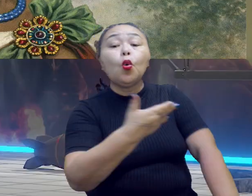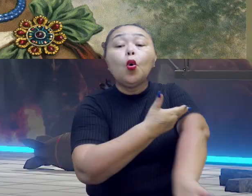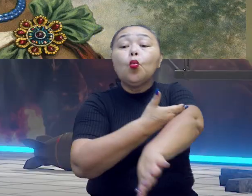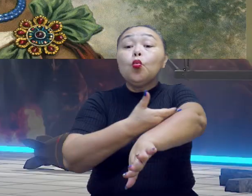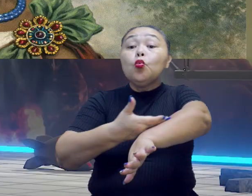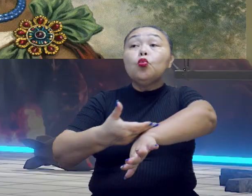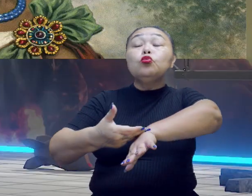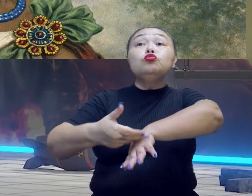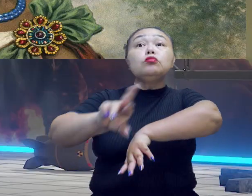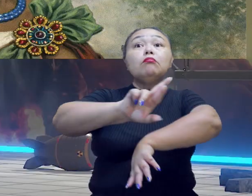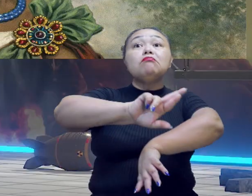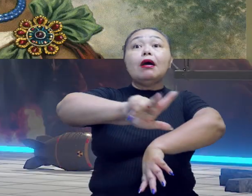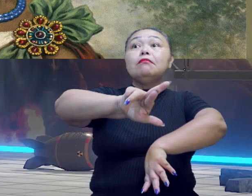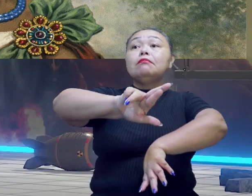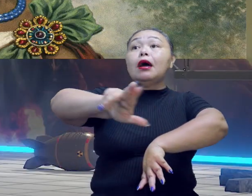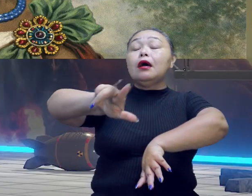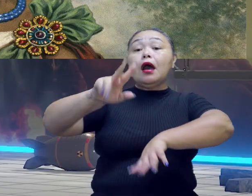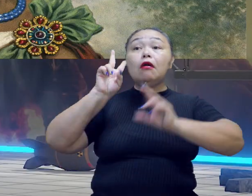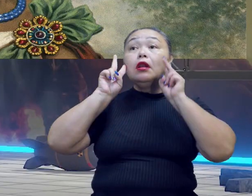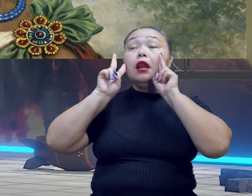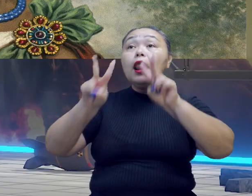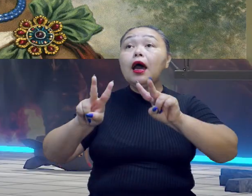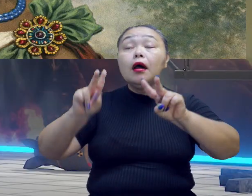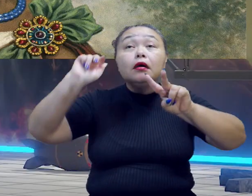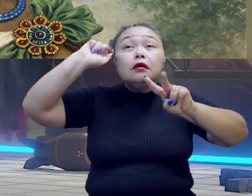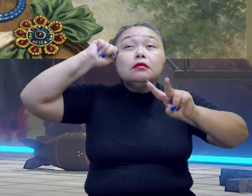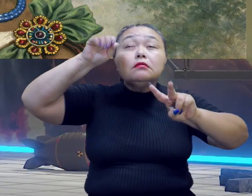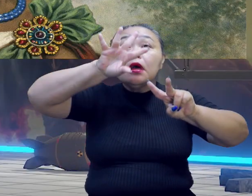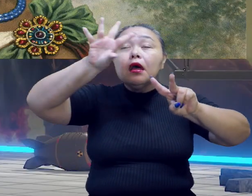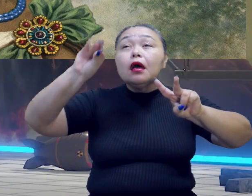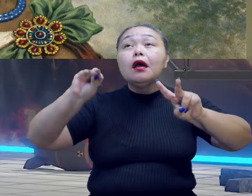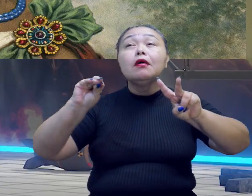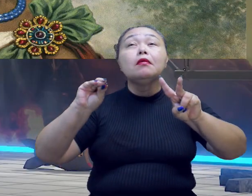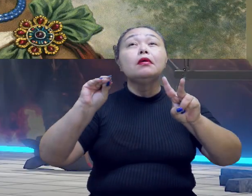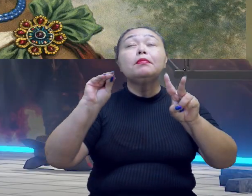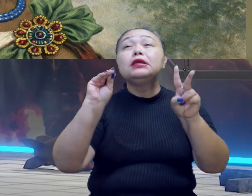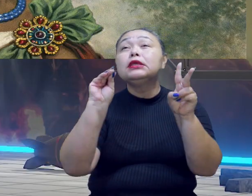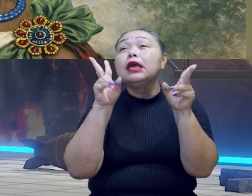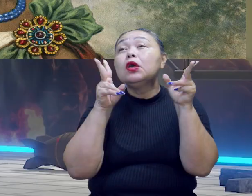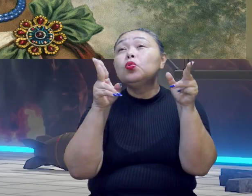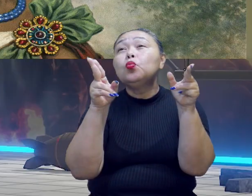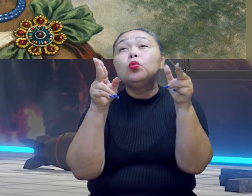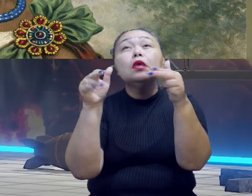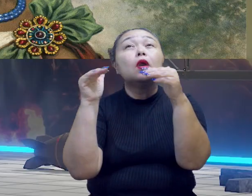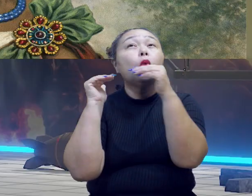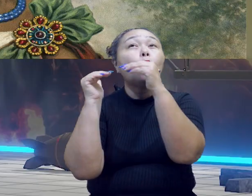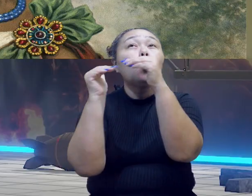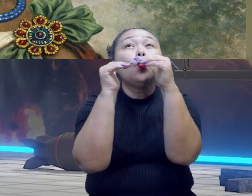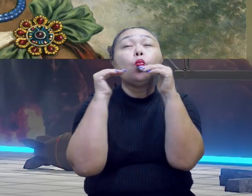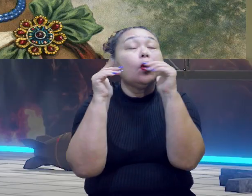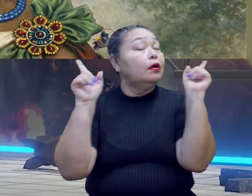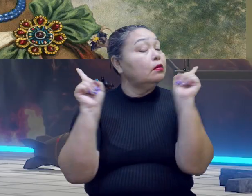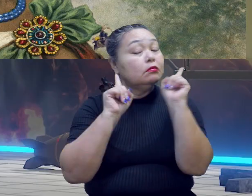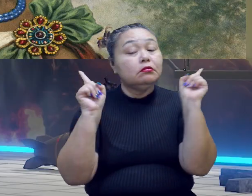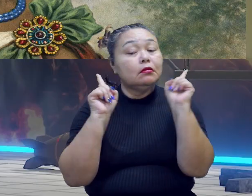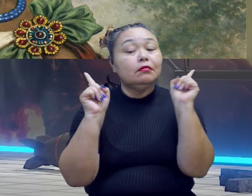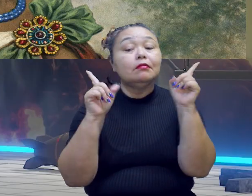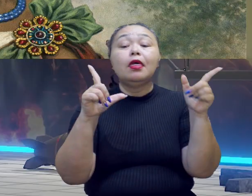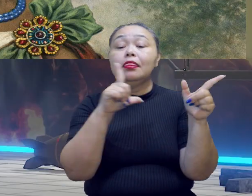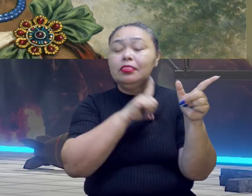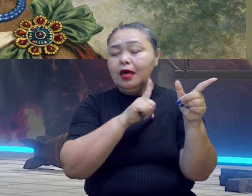totalmente diferentes. A gente tem mania de olhar para a África e achar que é uma coisa hegemônica, né? Assim mesmo como nós